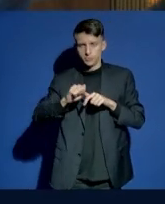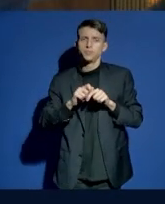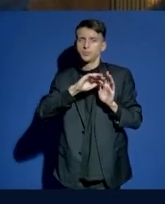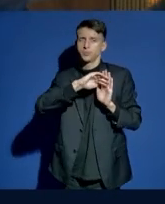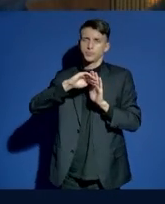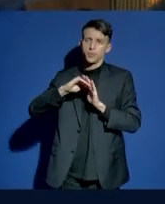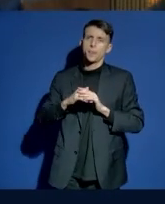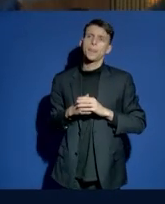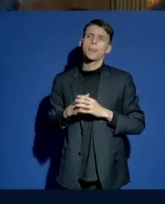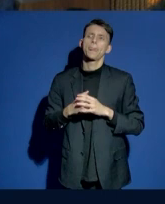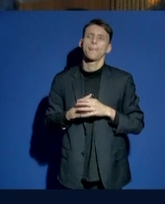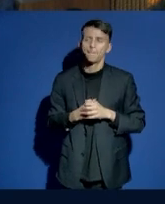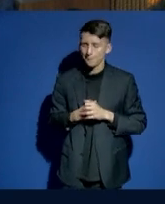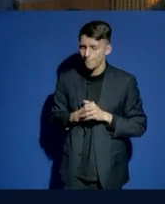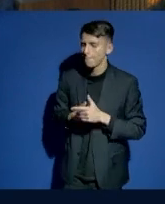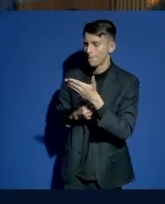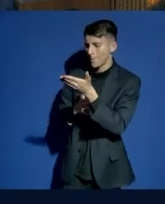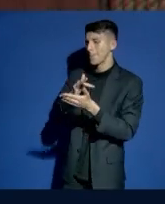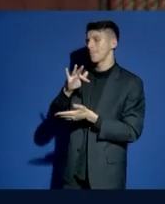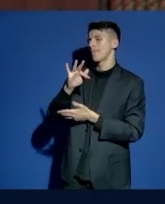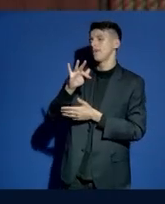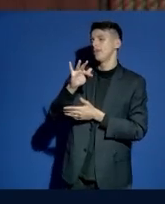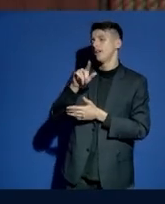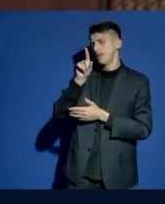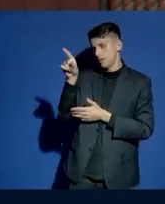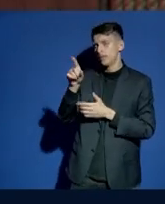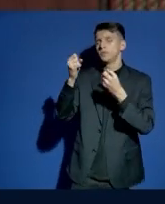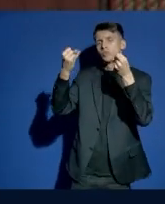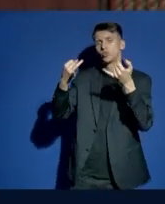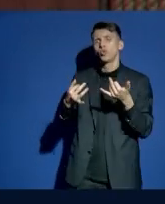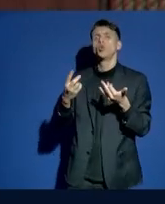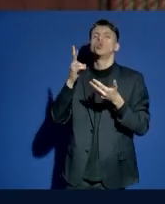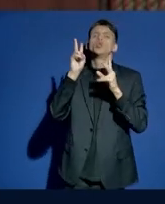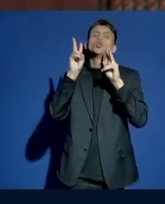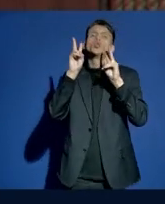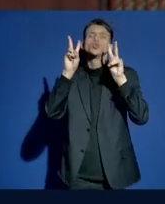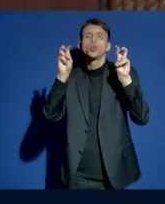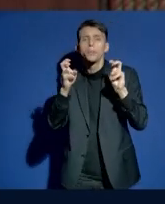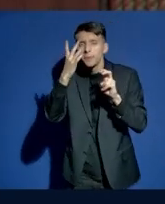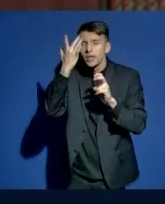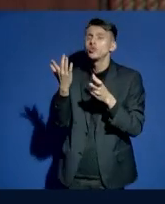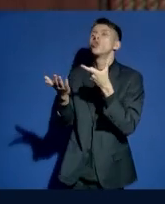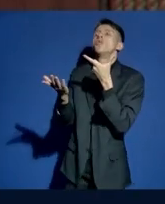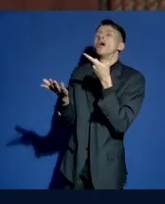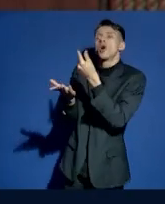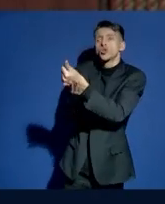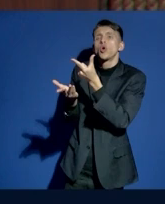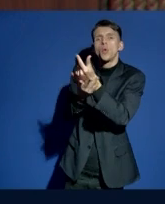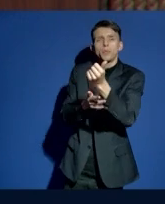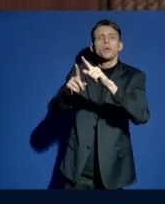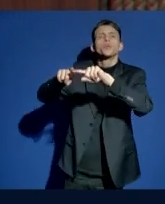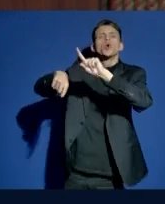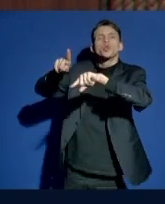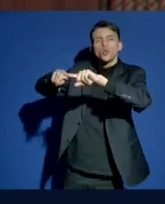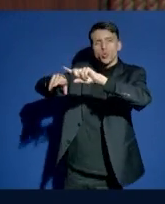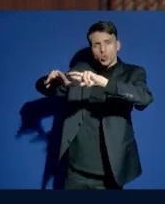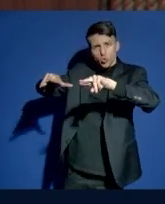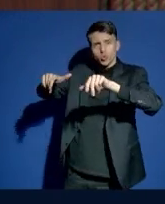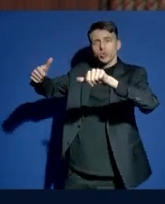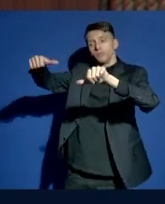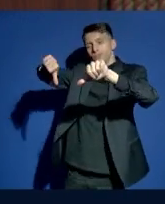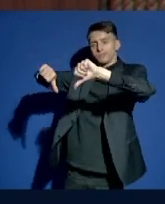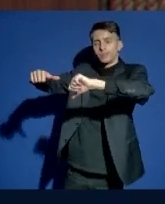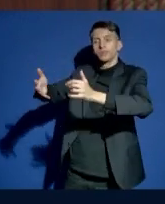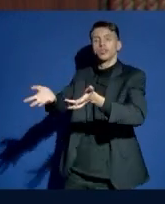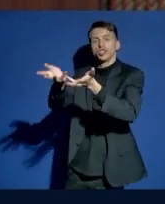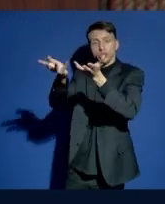Gissi, acho que o Fabrício tocou num ponto interessante sobre taxa de adoção, que eu entendo que o